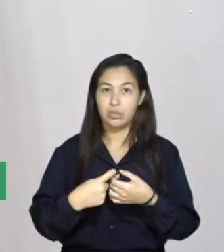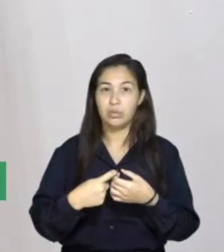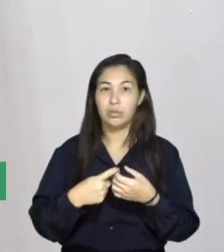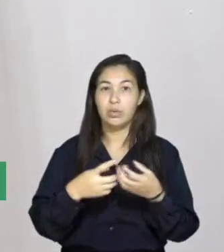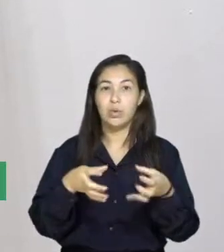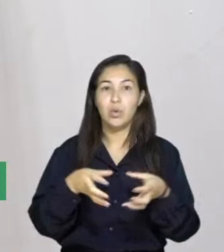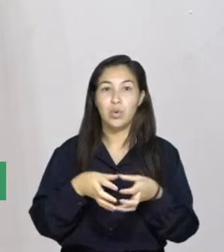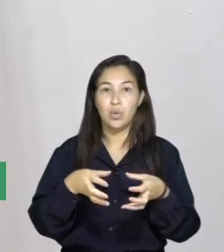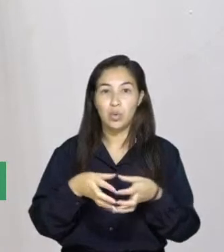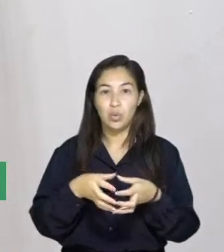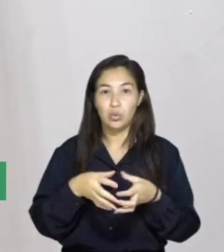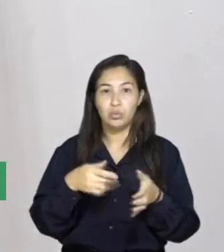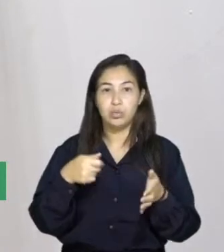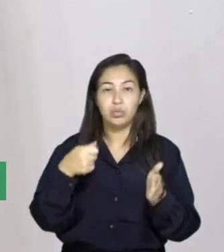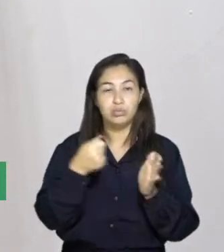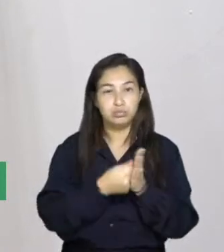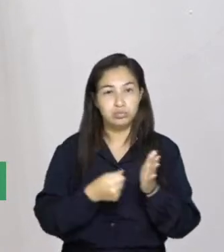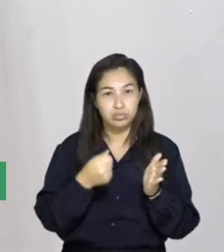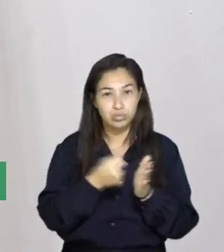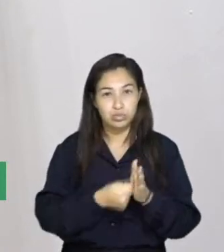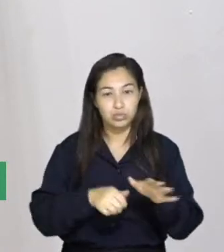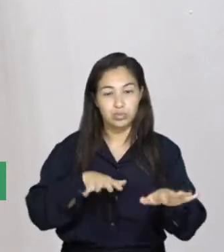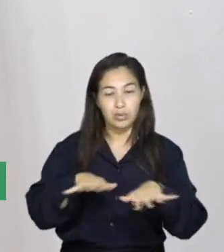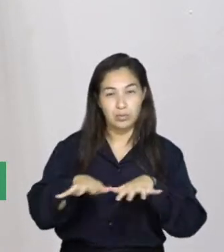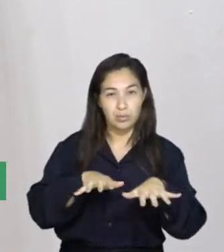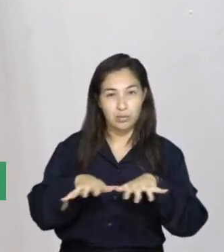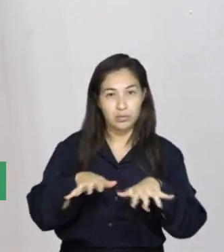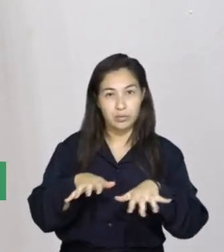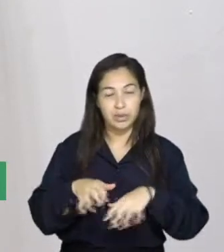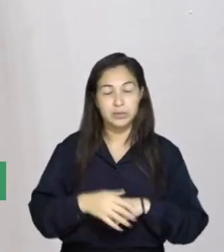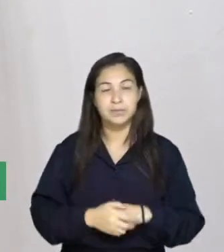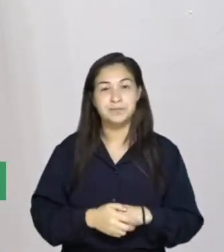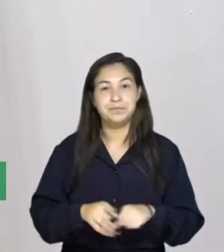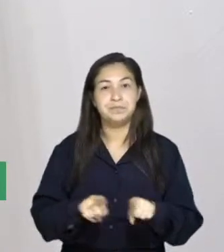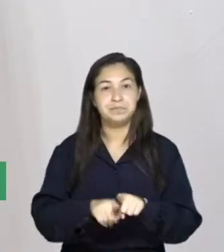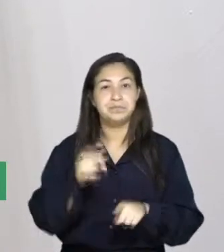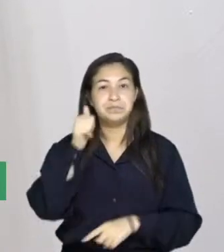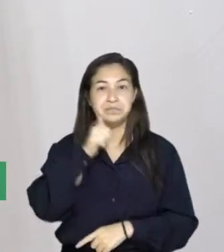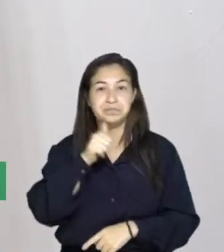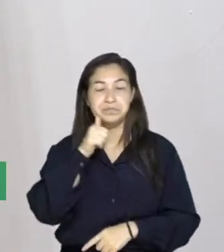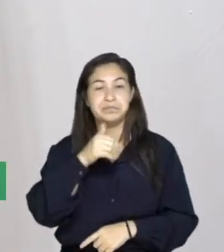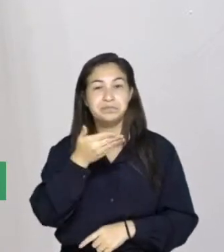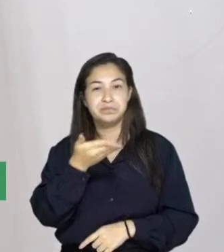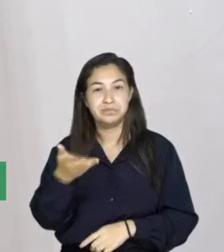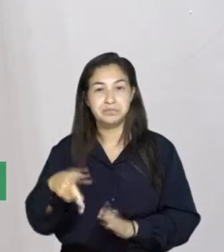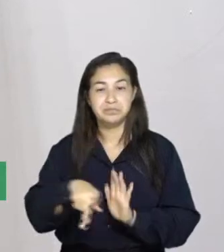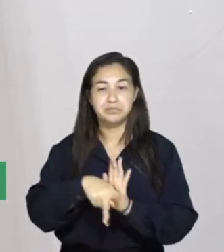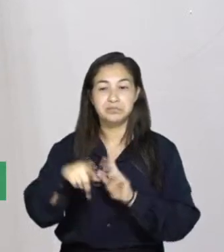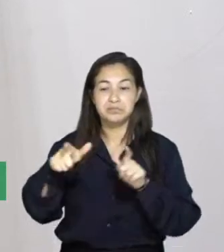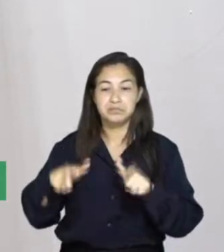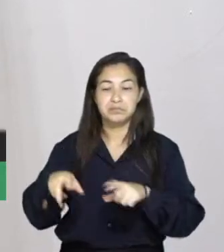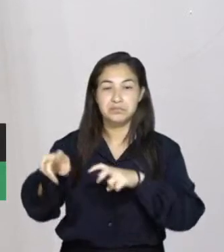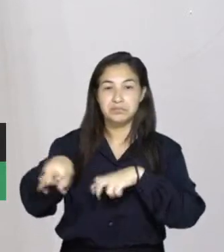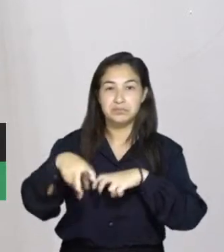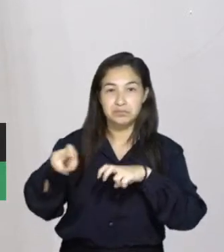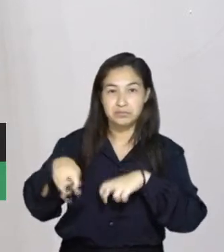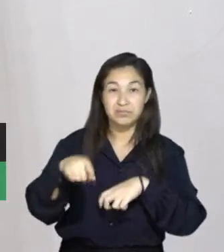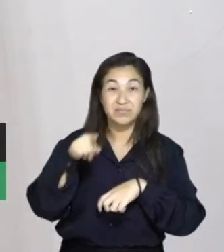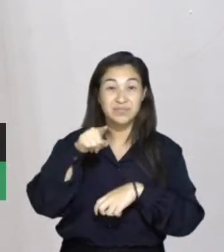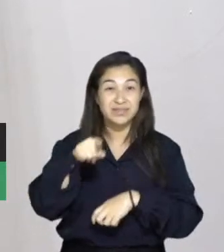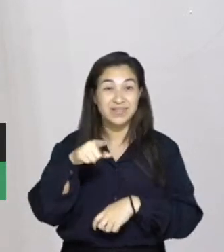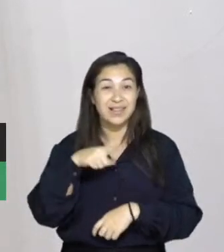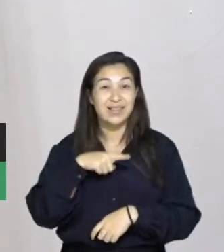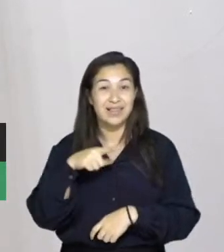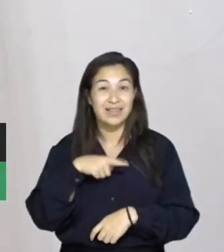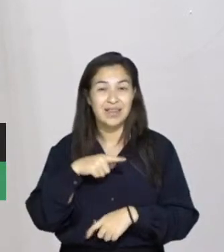atos de luta em prol do movimento, cumprimentar as mulheres camponesas, que também estão aqui numa maratona de